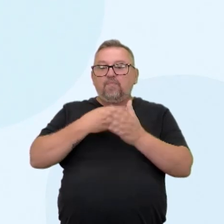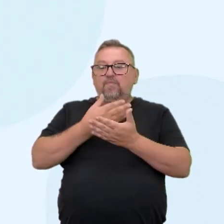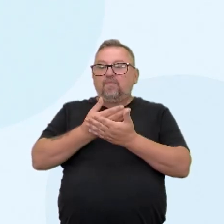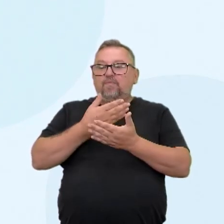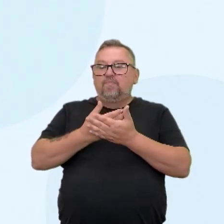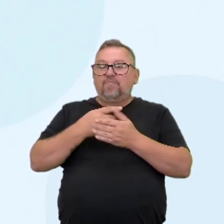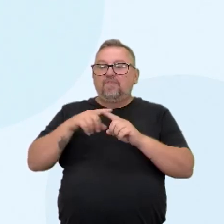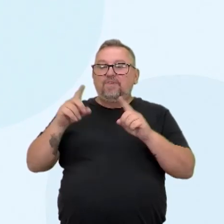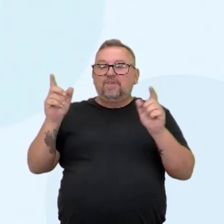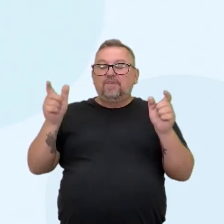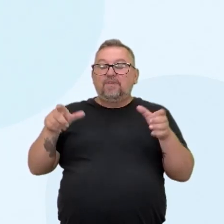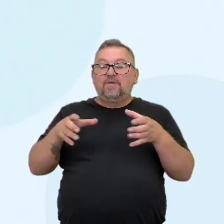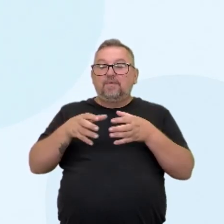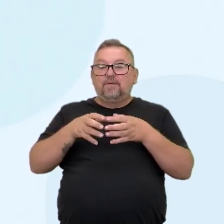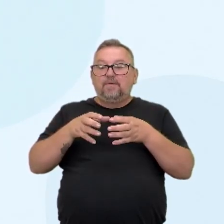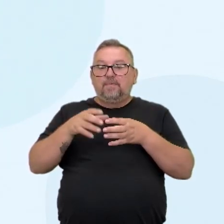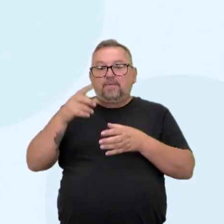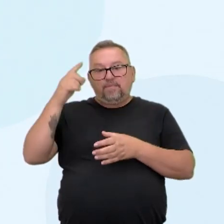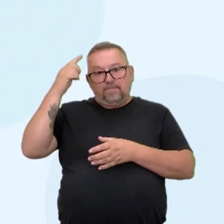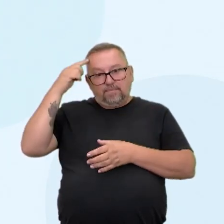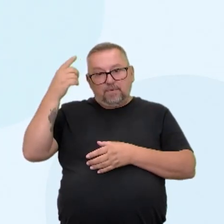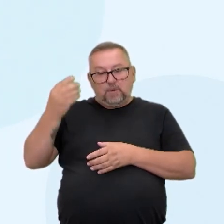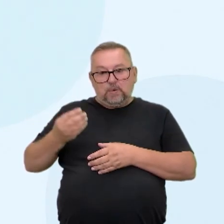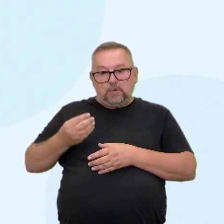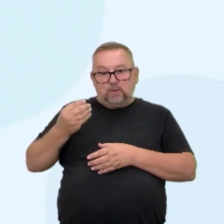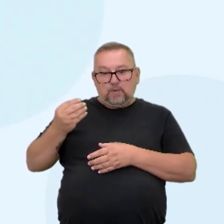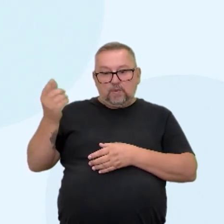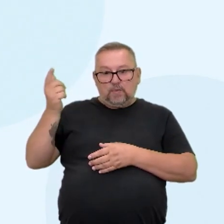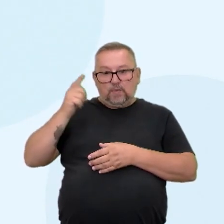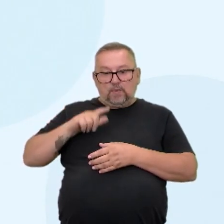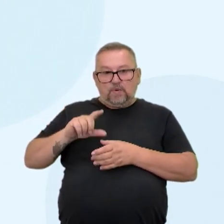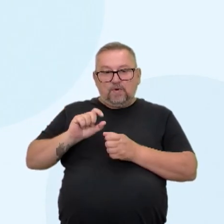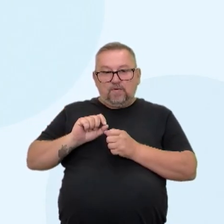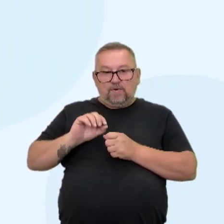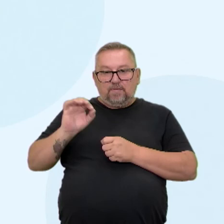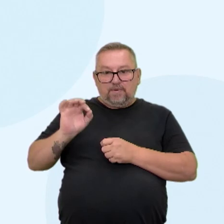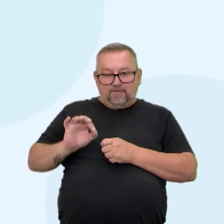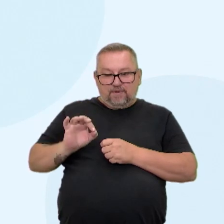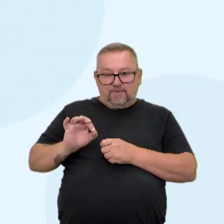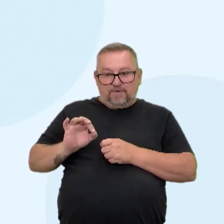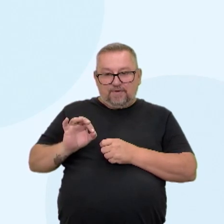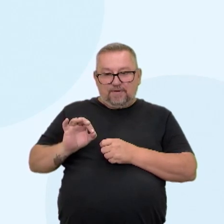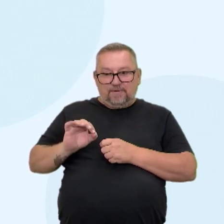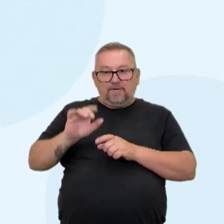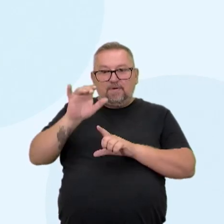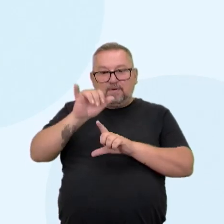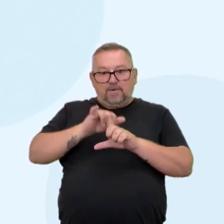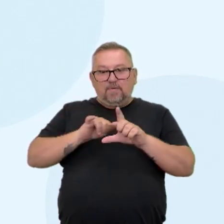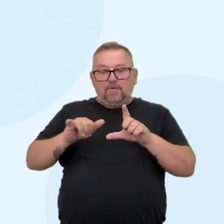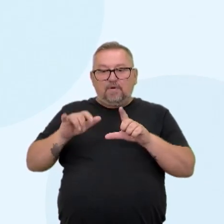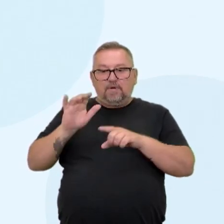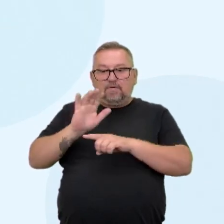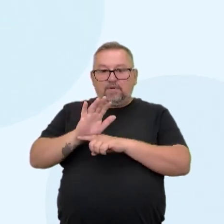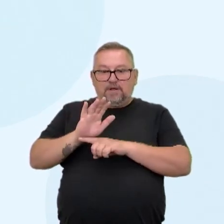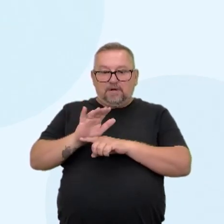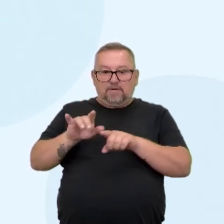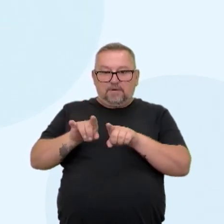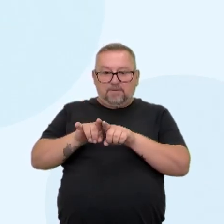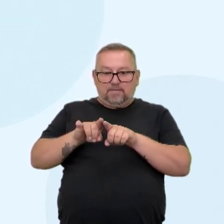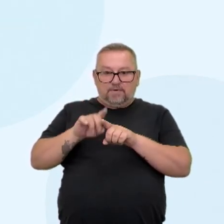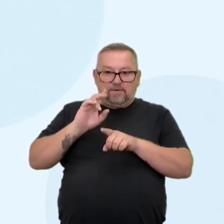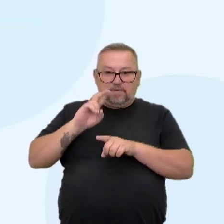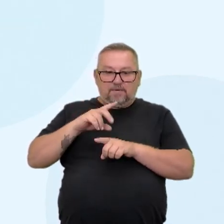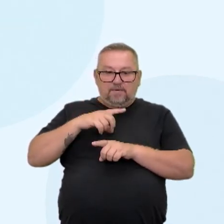para quem grupos vocês pensem de que forma o racionalismo cartesiano pode ter contribuído para a